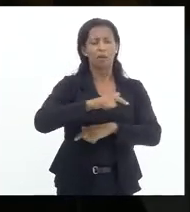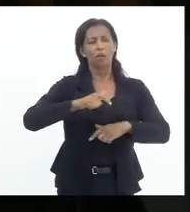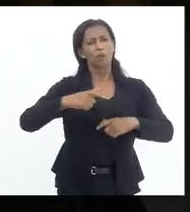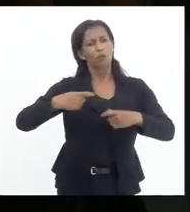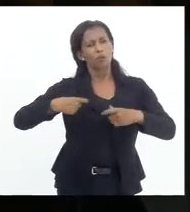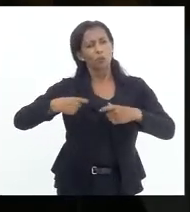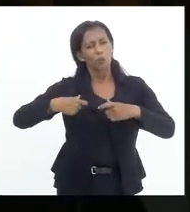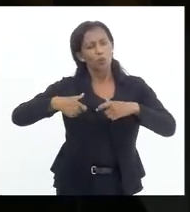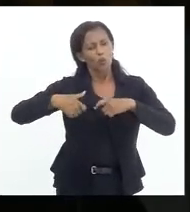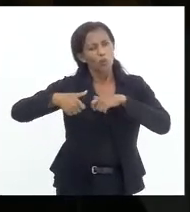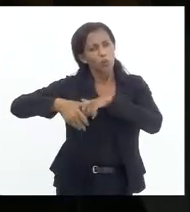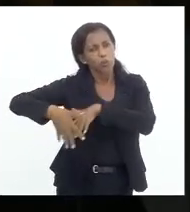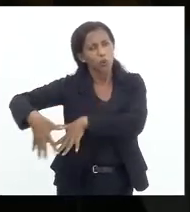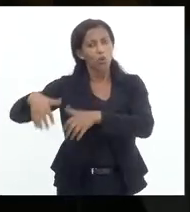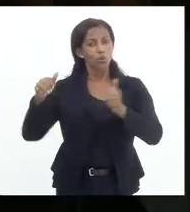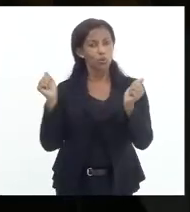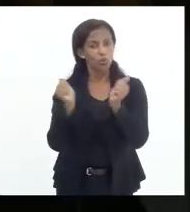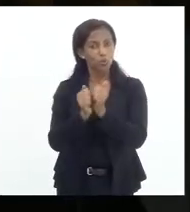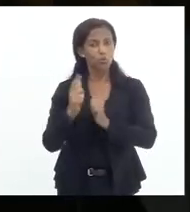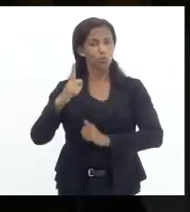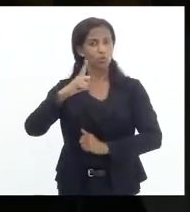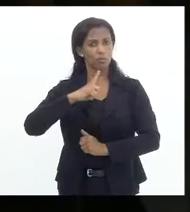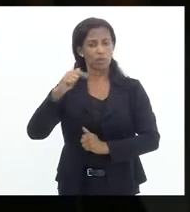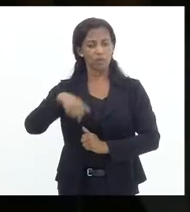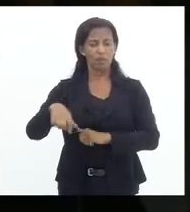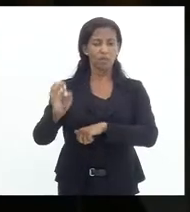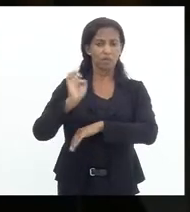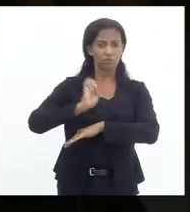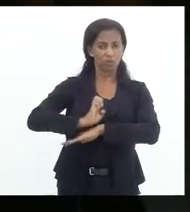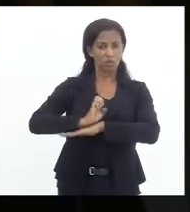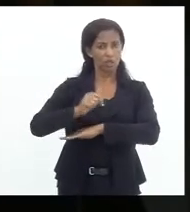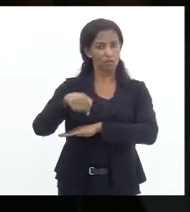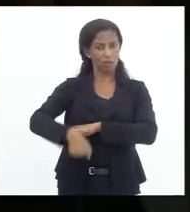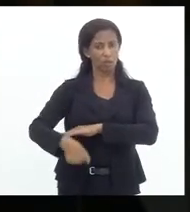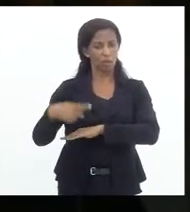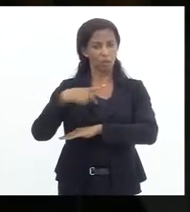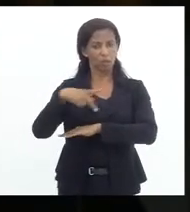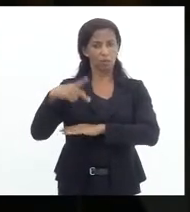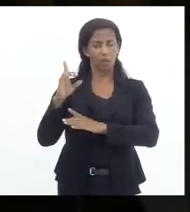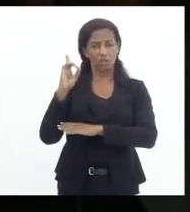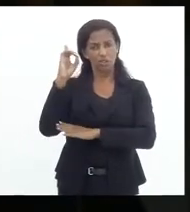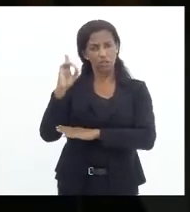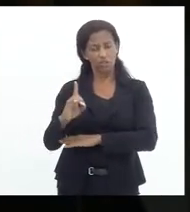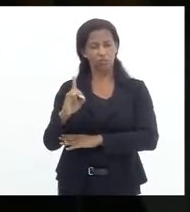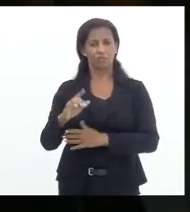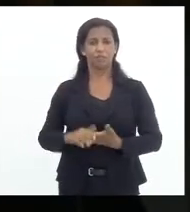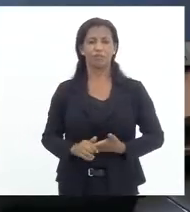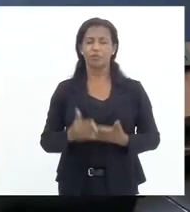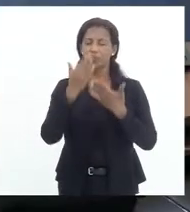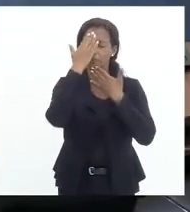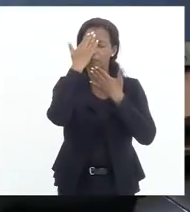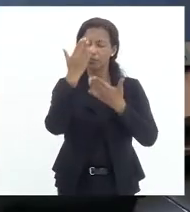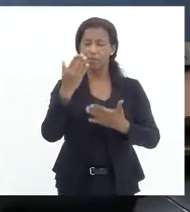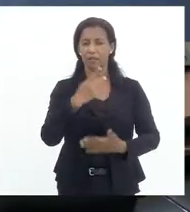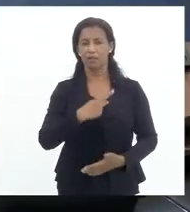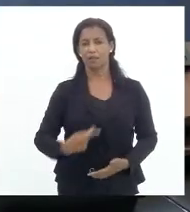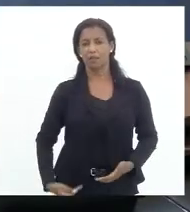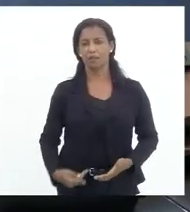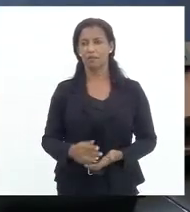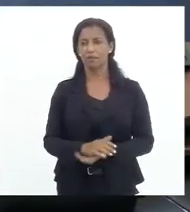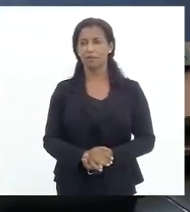que tivéssemos novamente nesse país o estado democrático de direito Muito obrigado senhora presidente